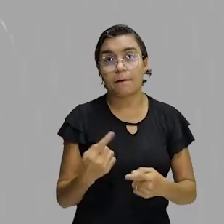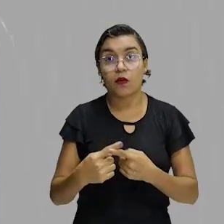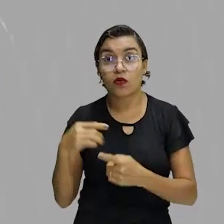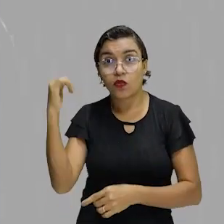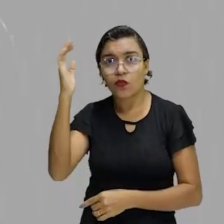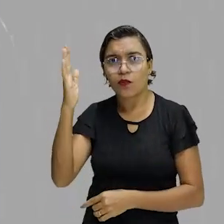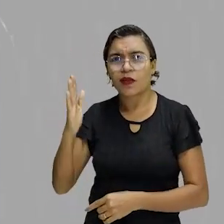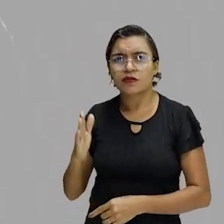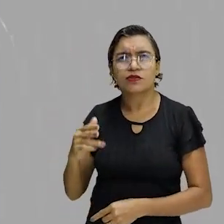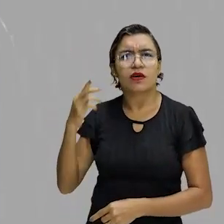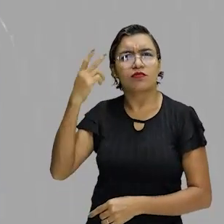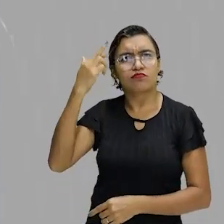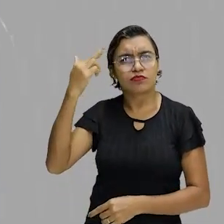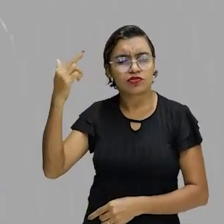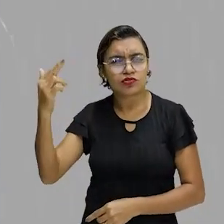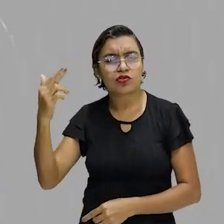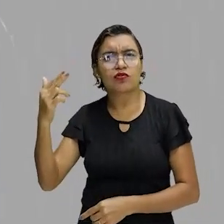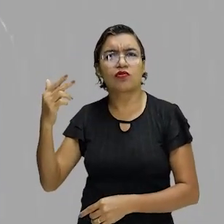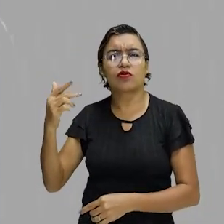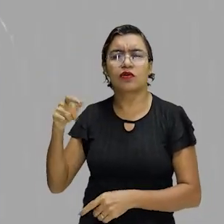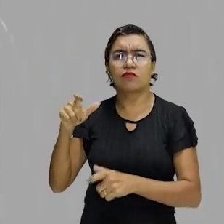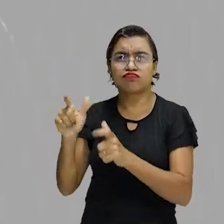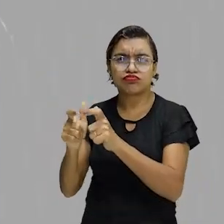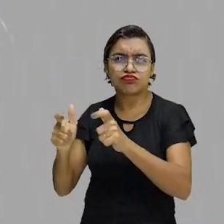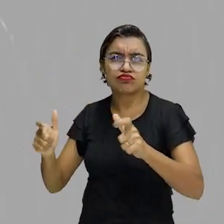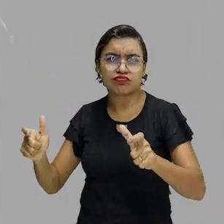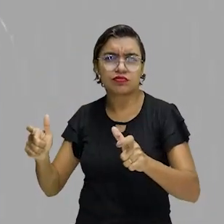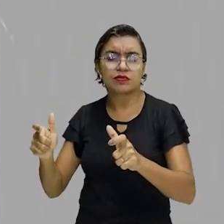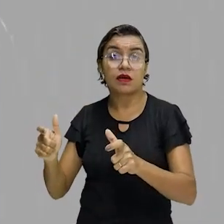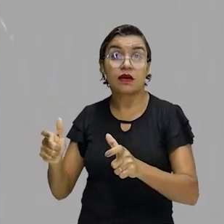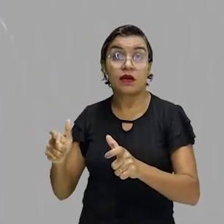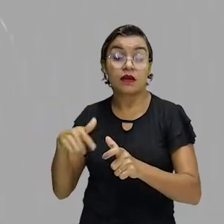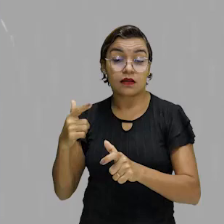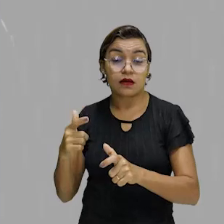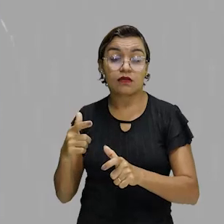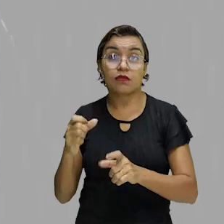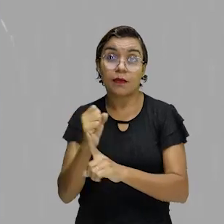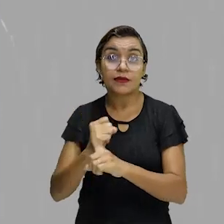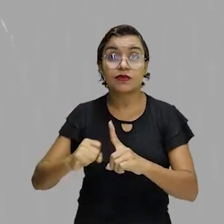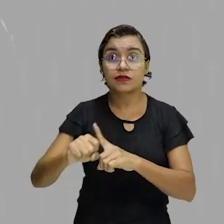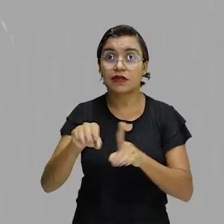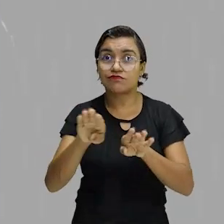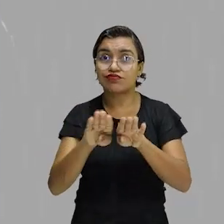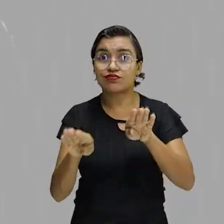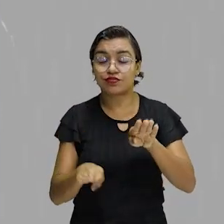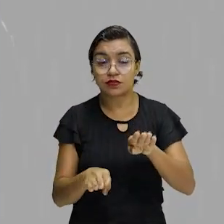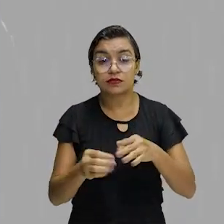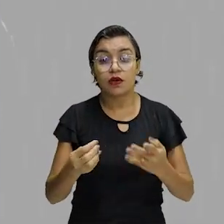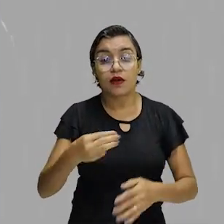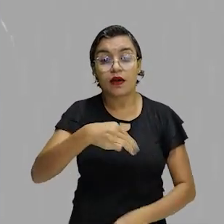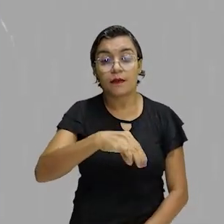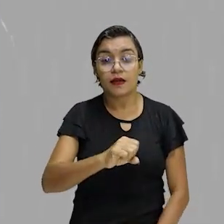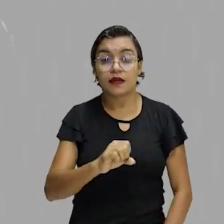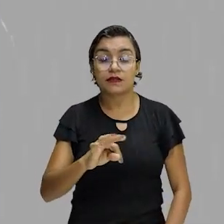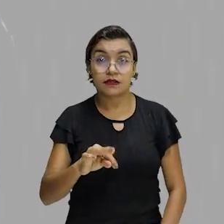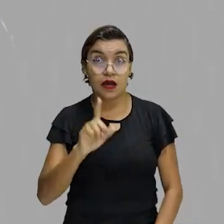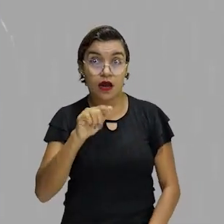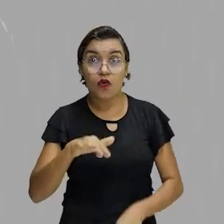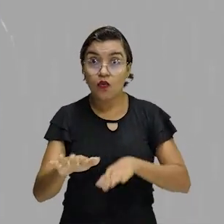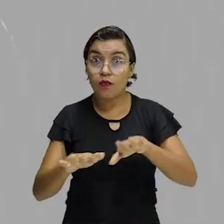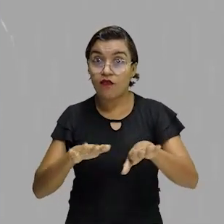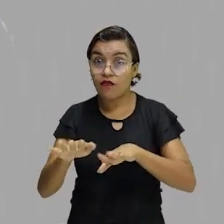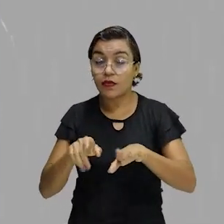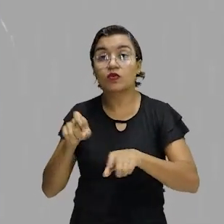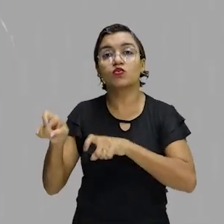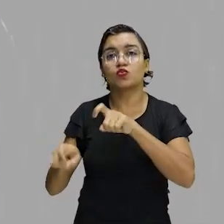concentração fundiária, né, de grandes propriedades, e isso vai gerando uma sociedade desigual. MST é um movimento rural, beleza?